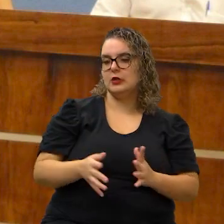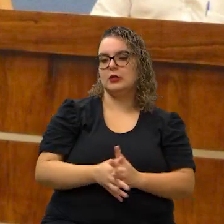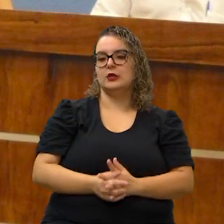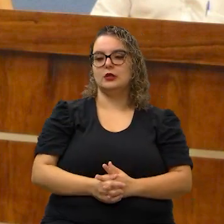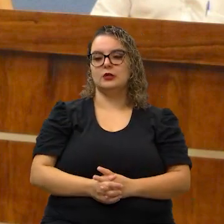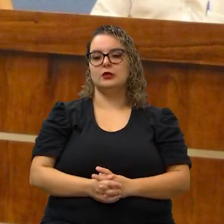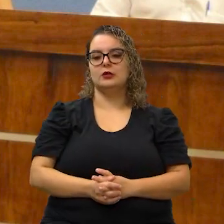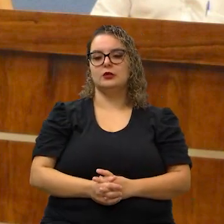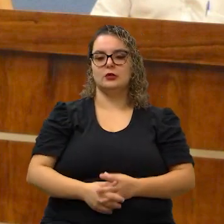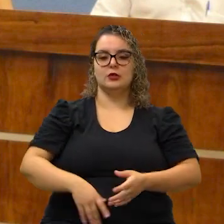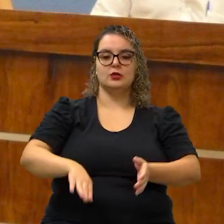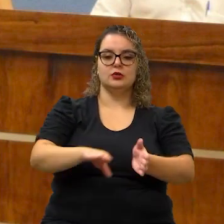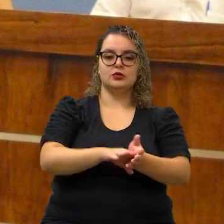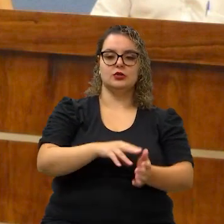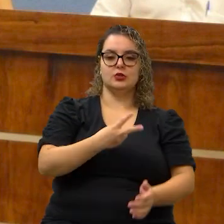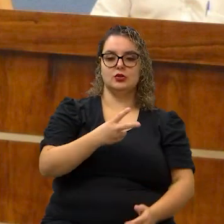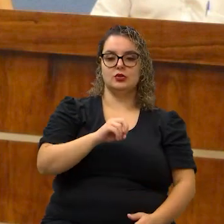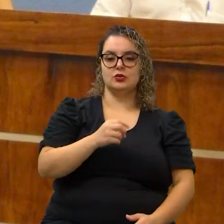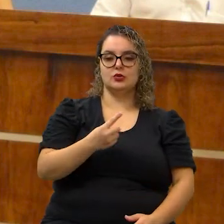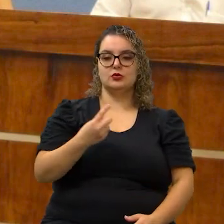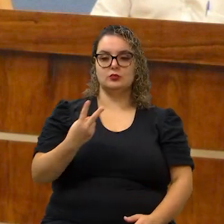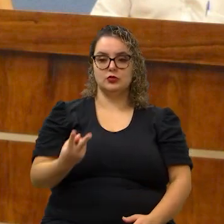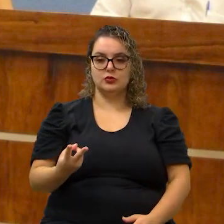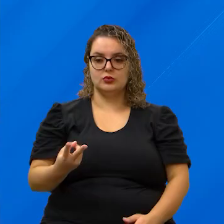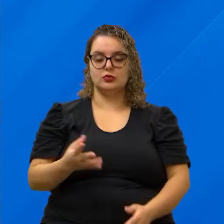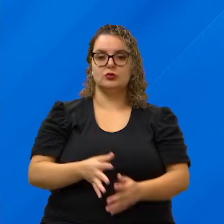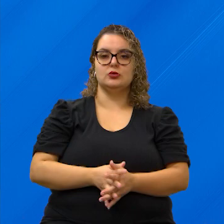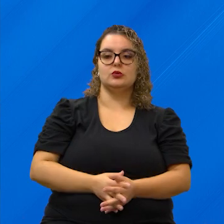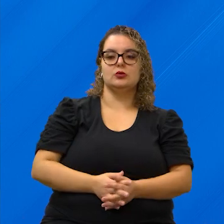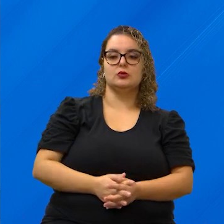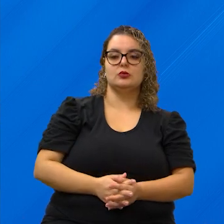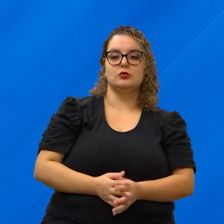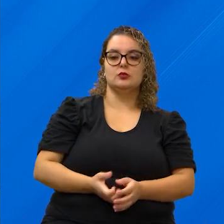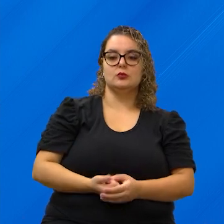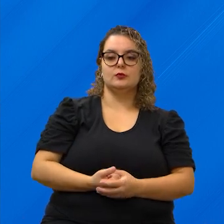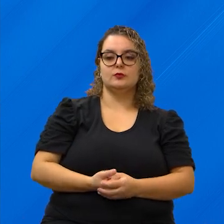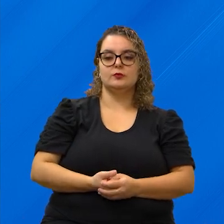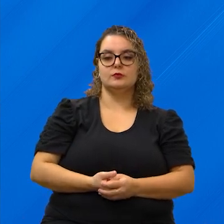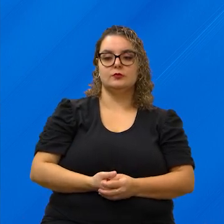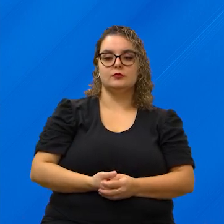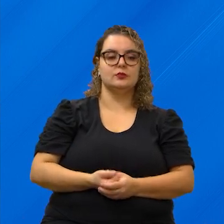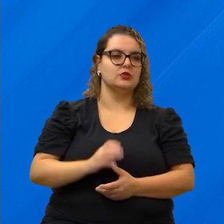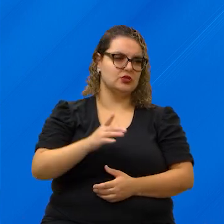né? Cheguei aqui em 2012, nós